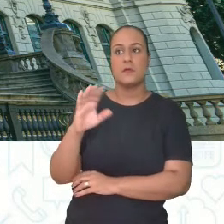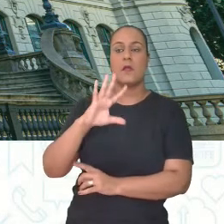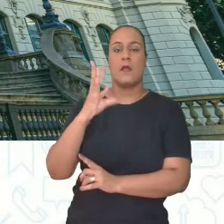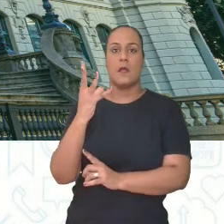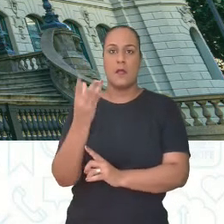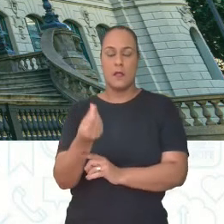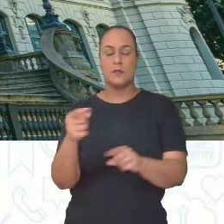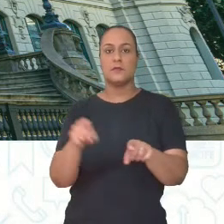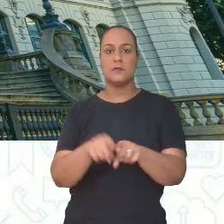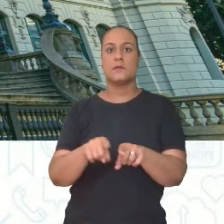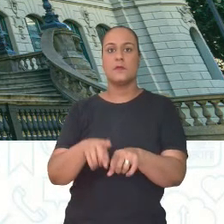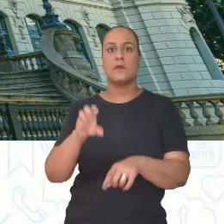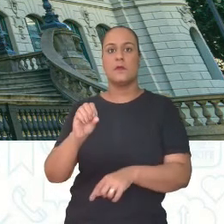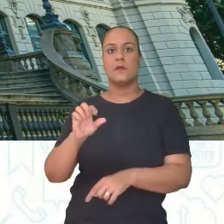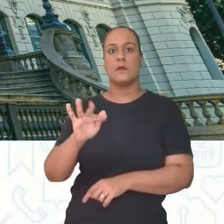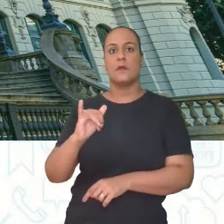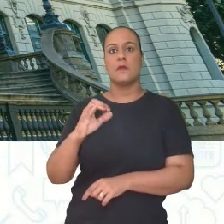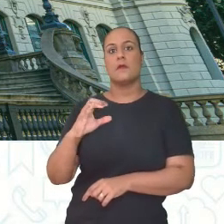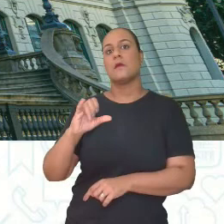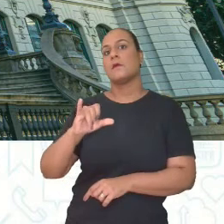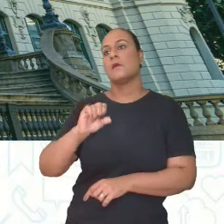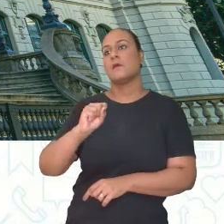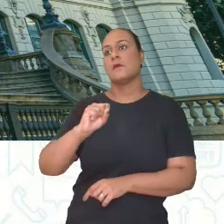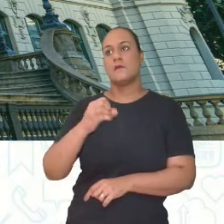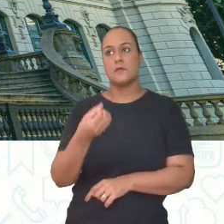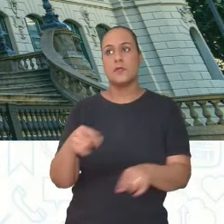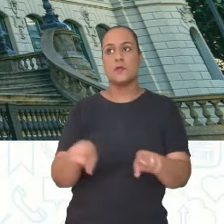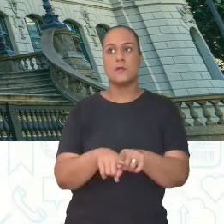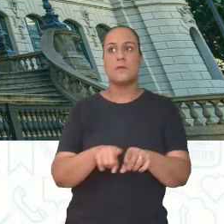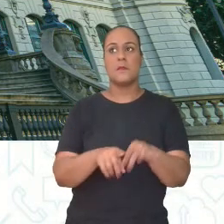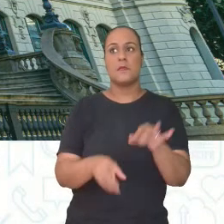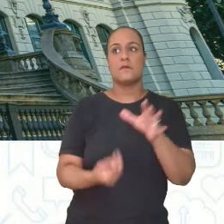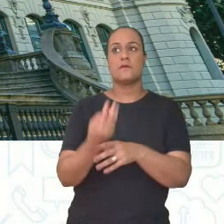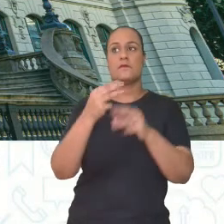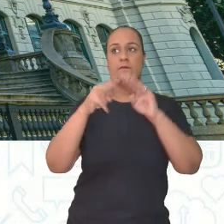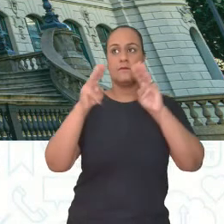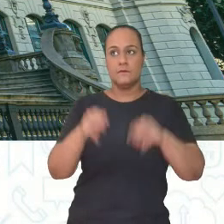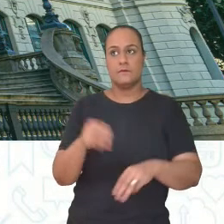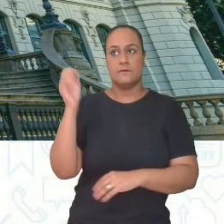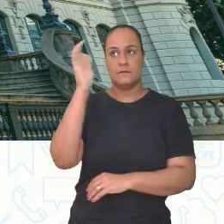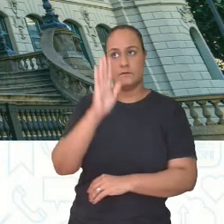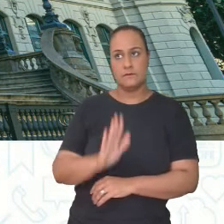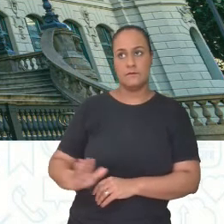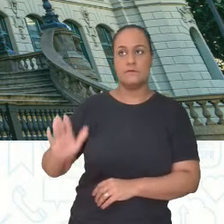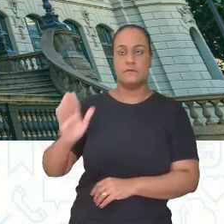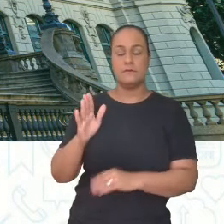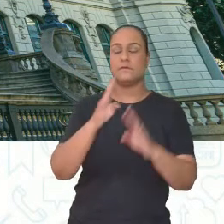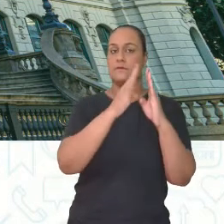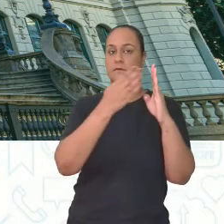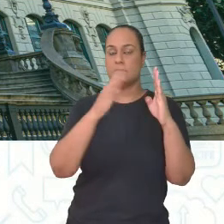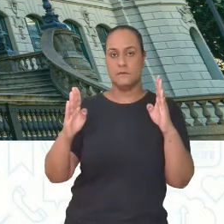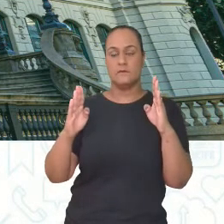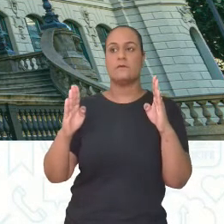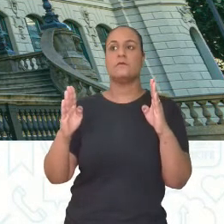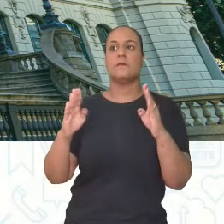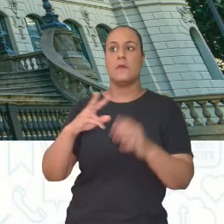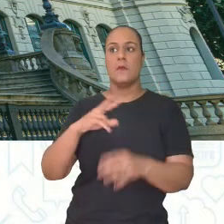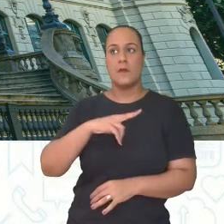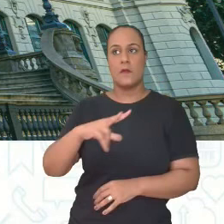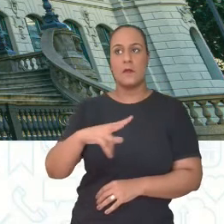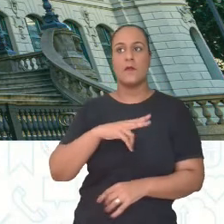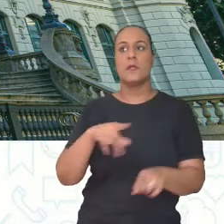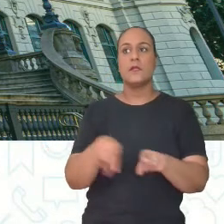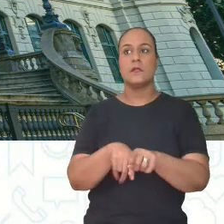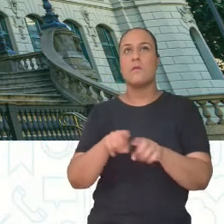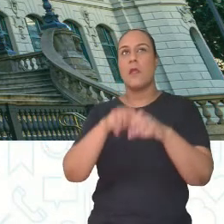Ofícios. A fundação também do Museu Nacional, da Biblioteca Real e do Observatório